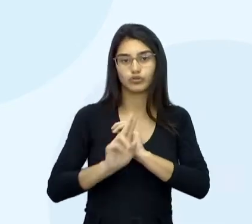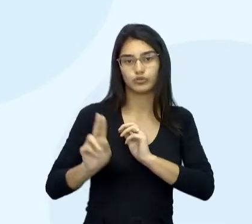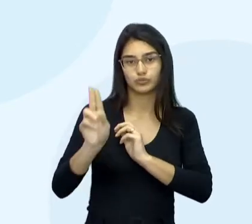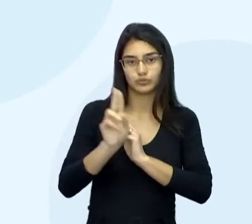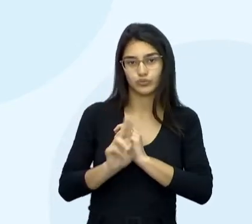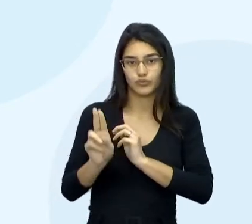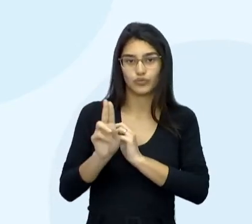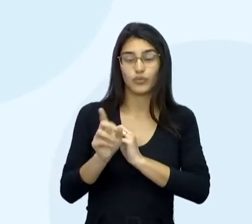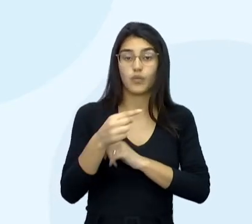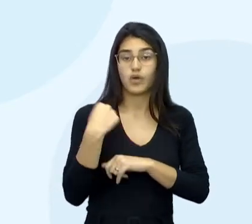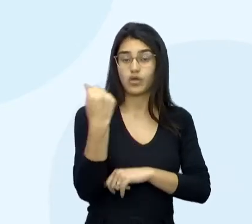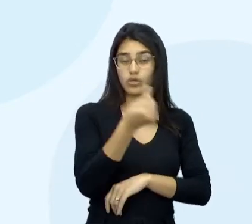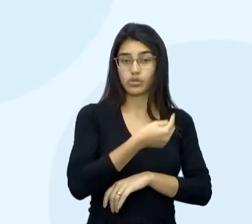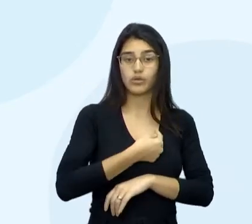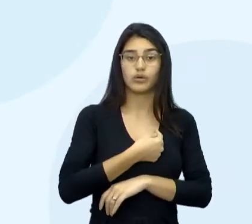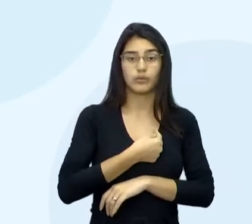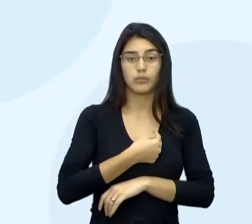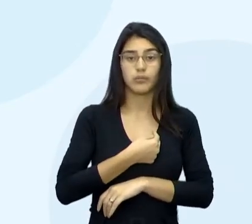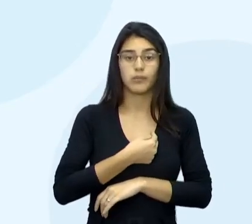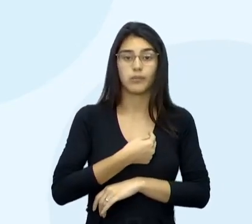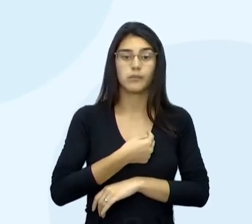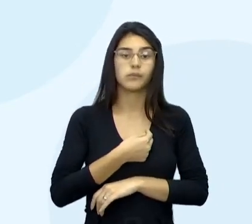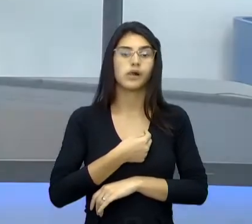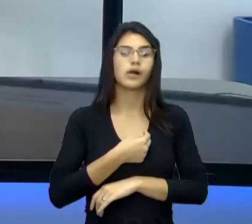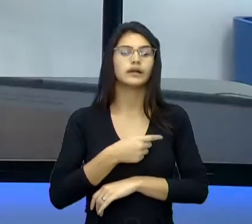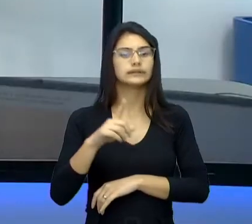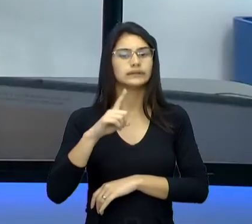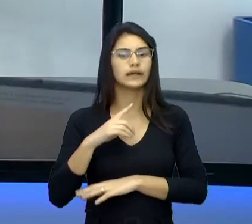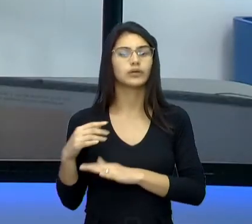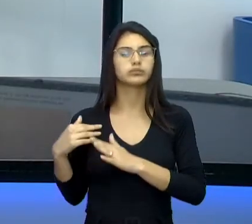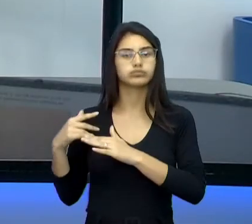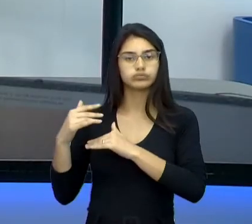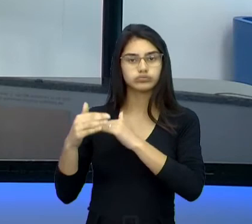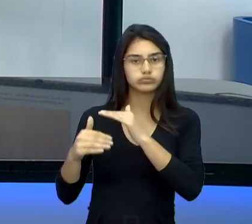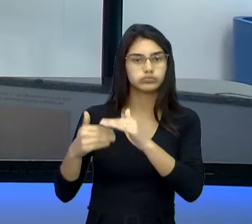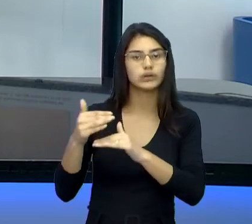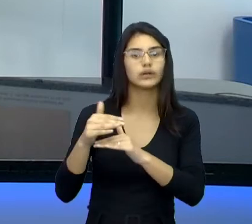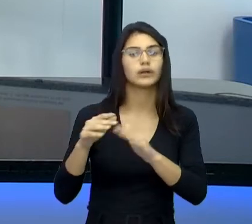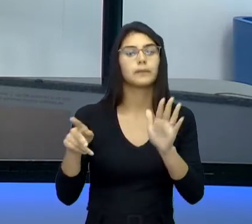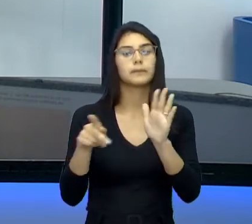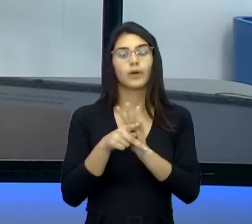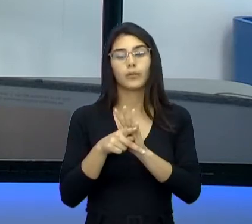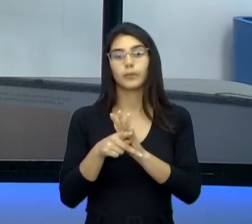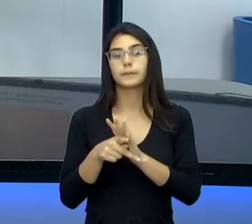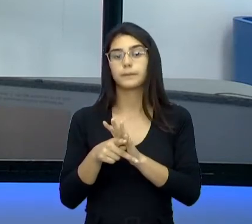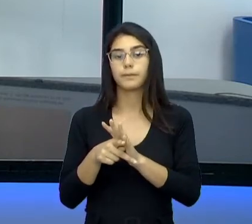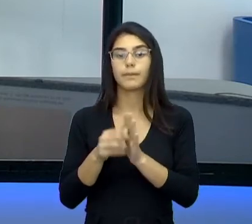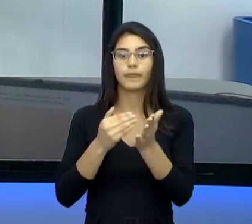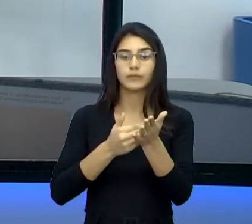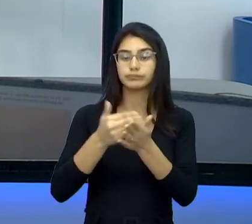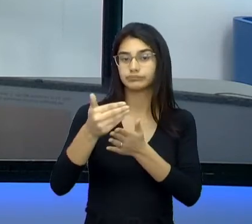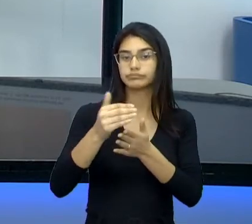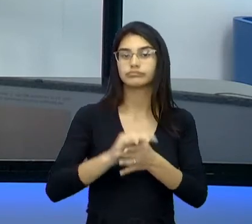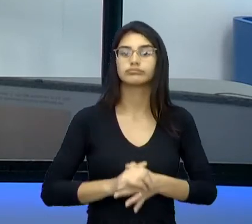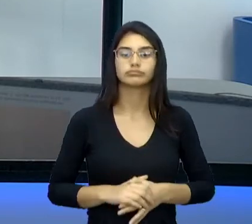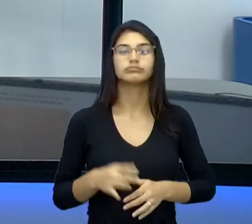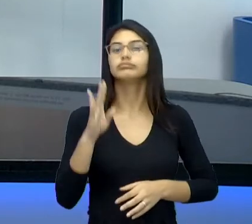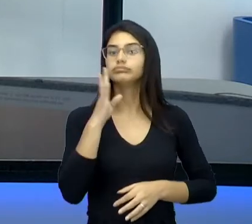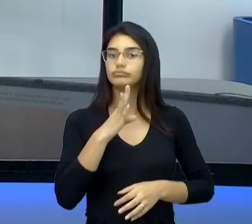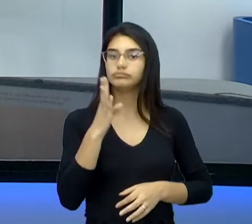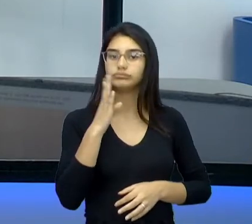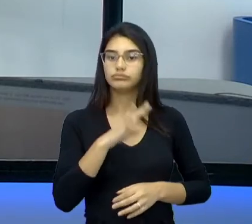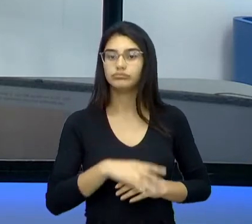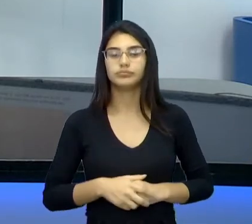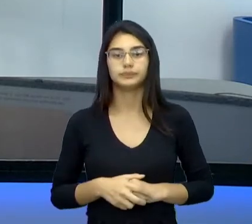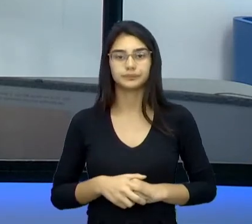instrumentos que a gente foi adquirindo, aí, se apropriando da natureza ao longo do tempo. Olha que bacana isso daí.